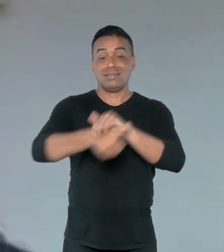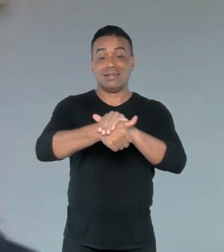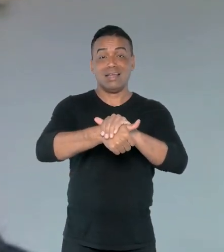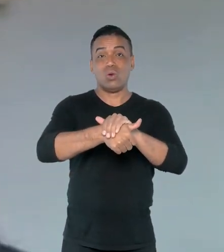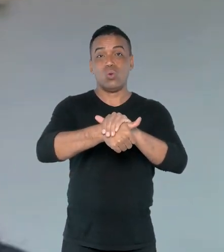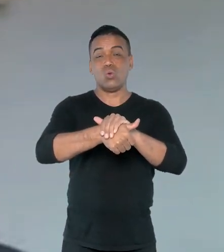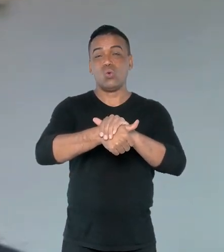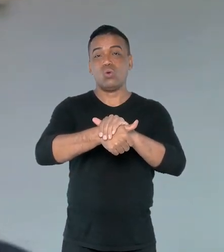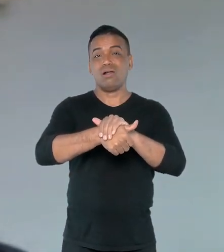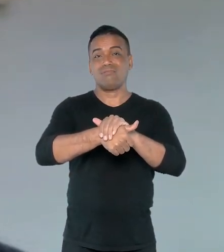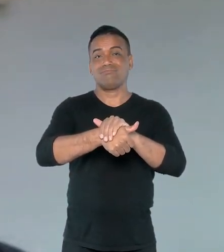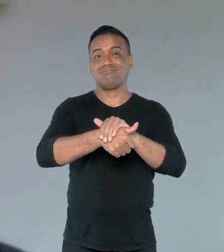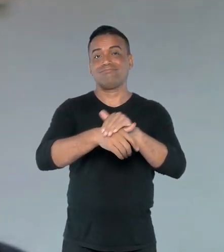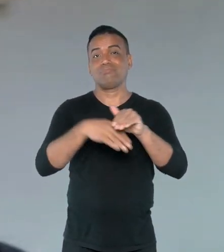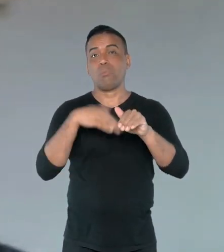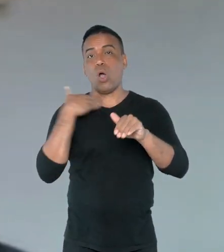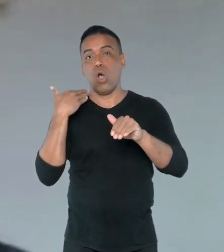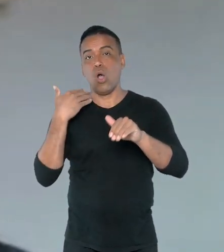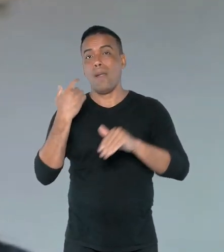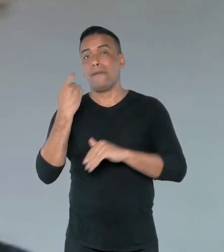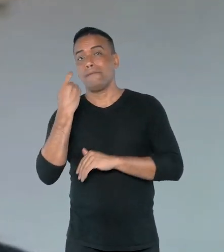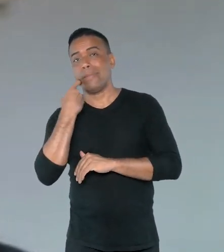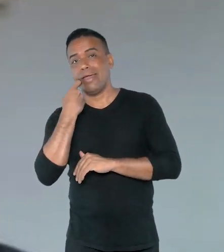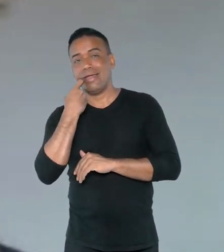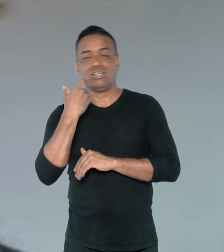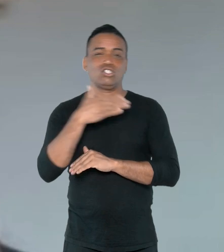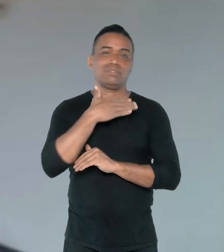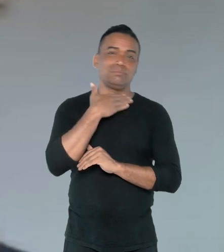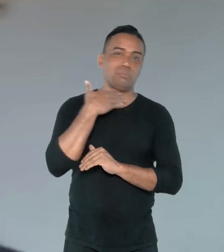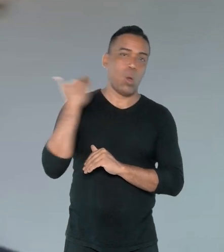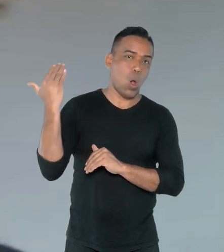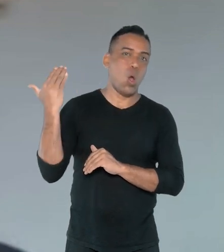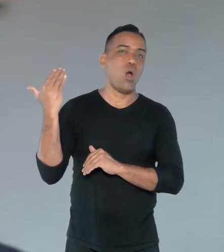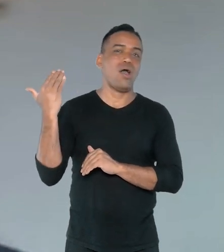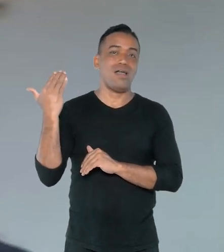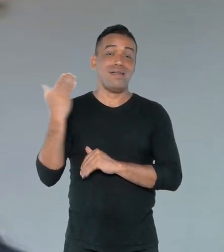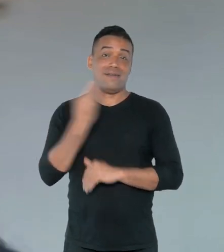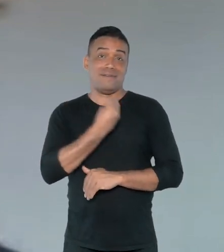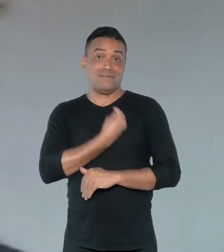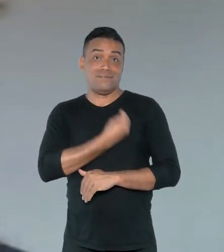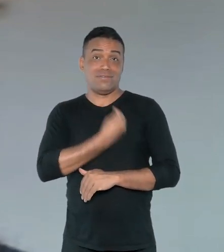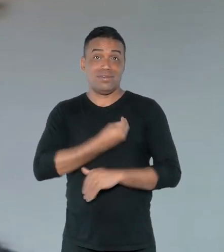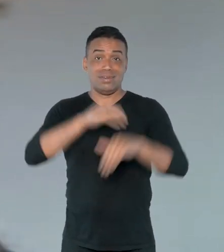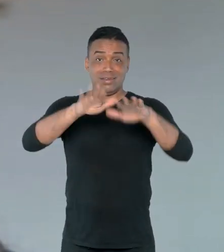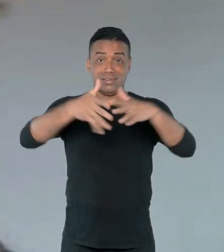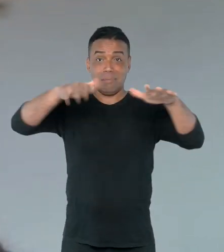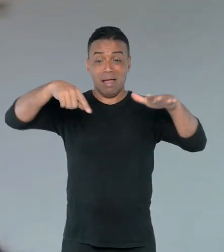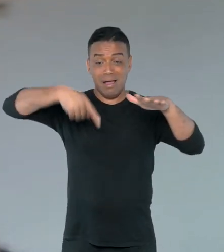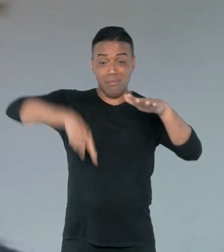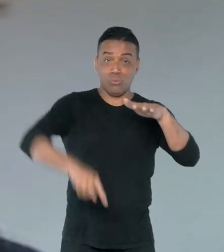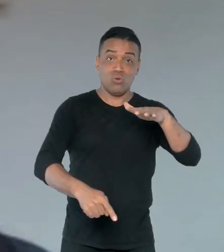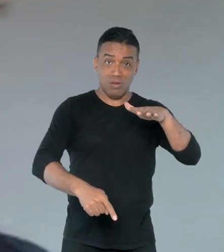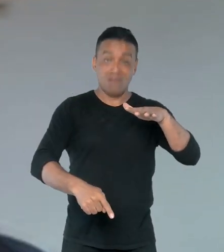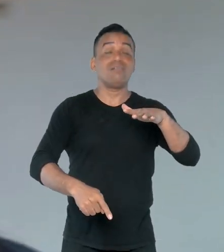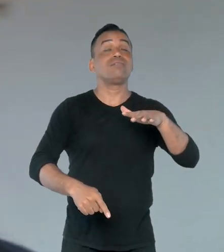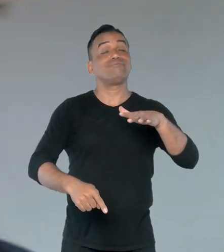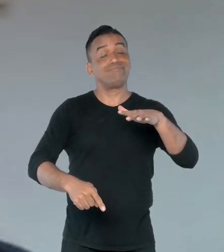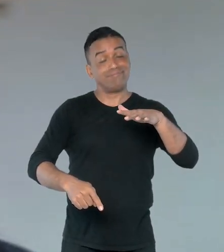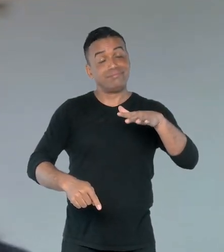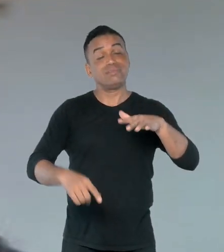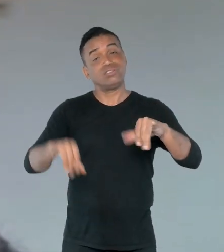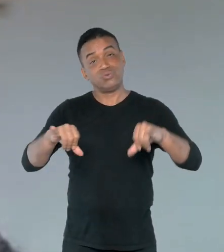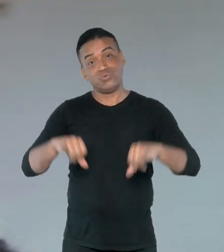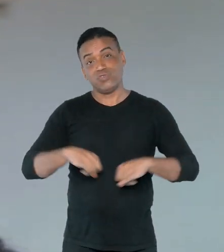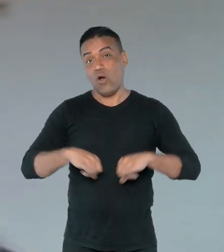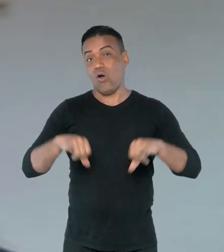morrem, os peixes morrem, né? A vida marinha está toda ameaçada por causa disso. E